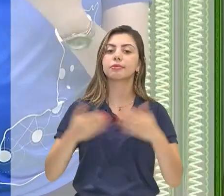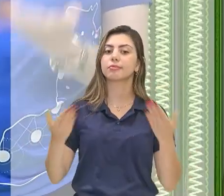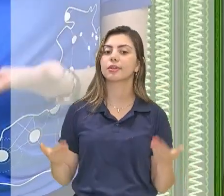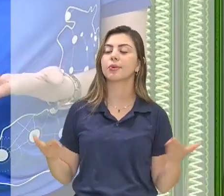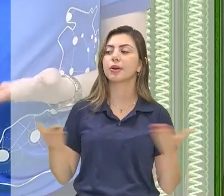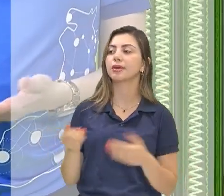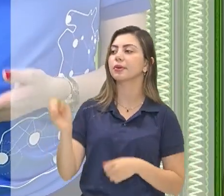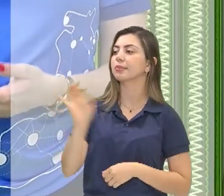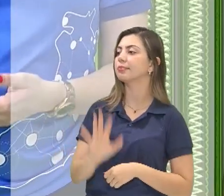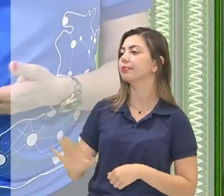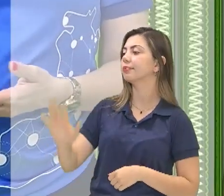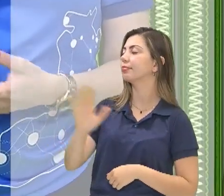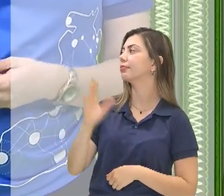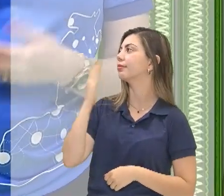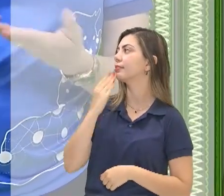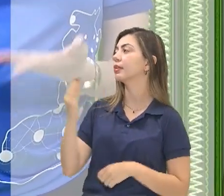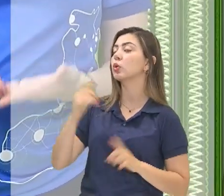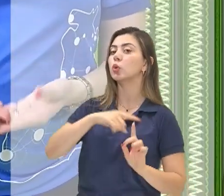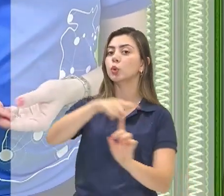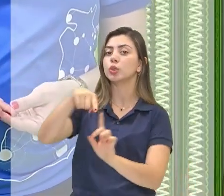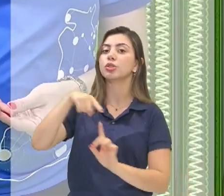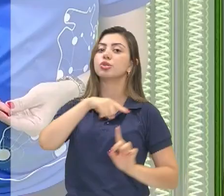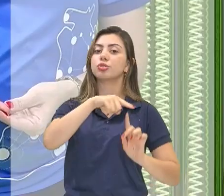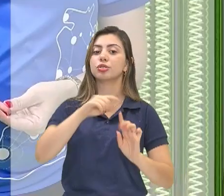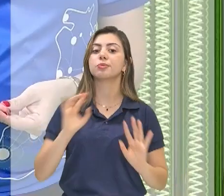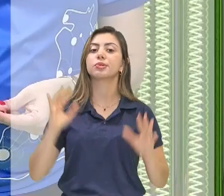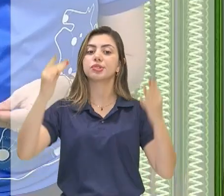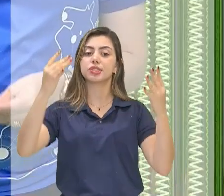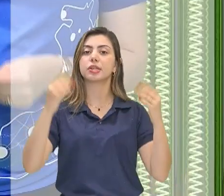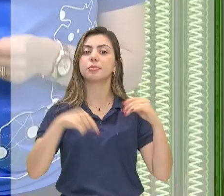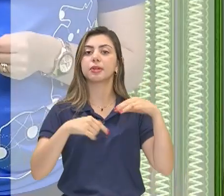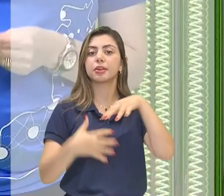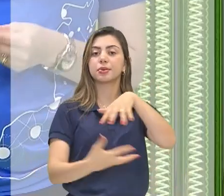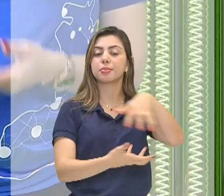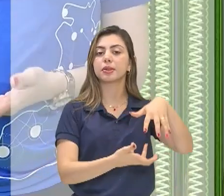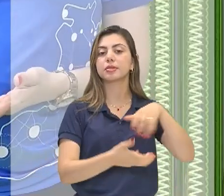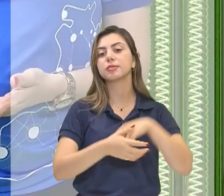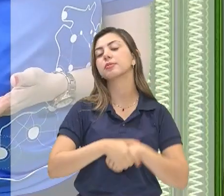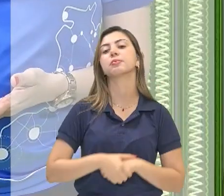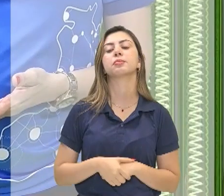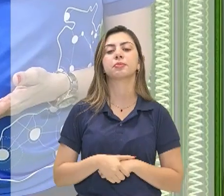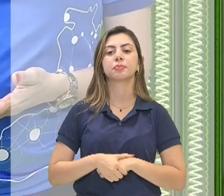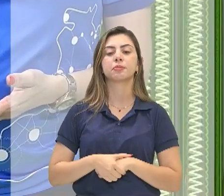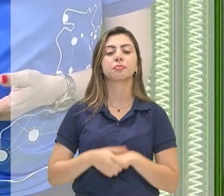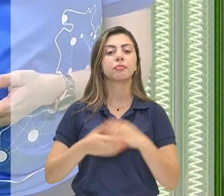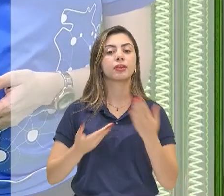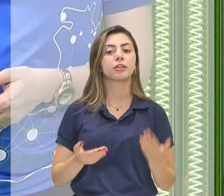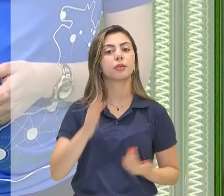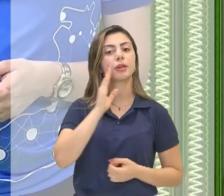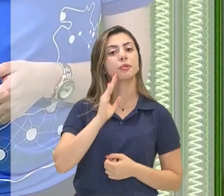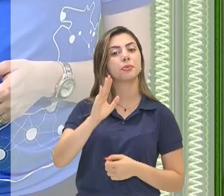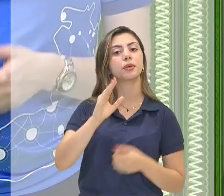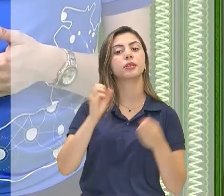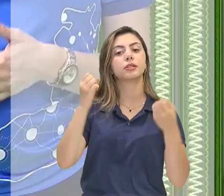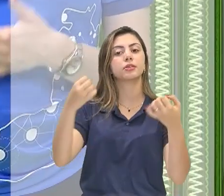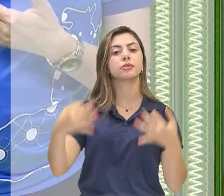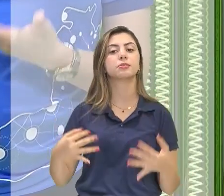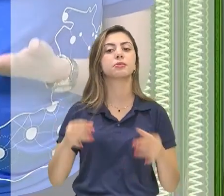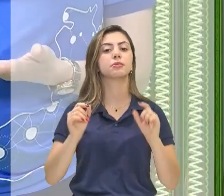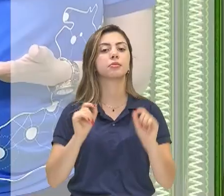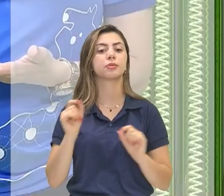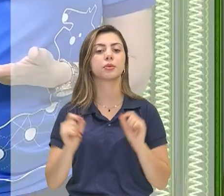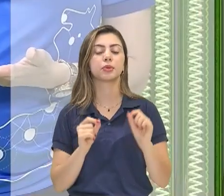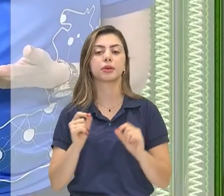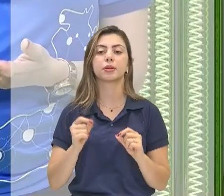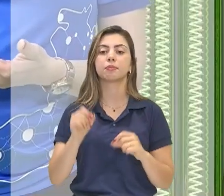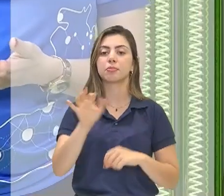consegue observar os tipos de clima que existem no nosso planeta. E aí é importante destacar também que em uma